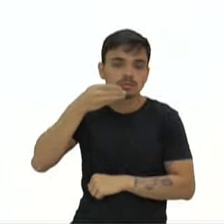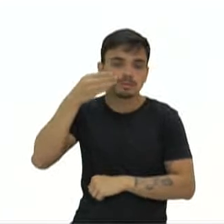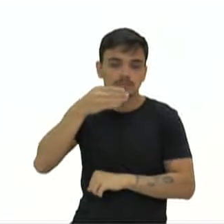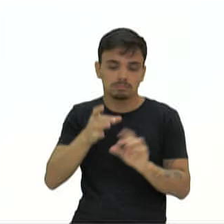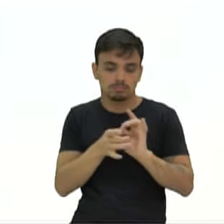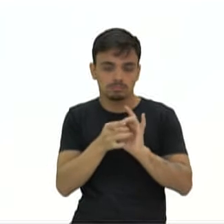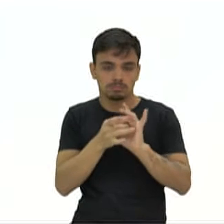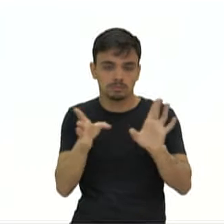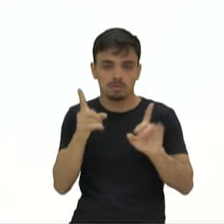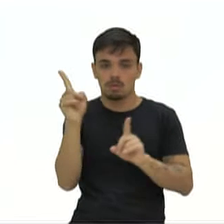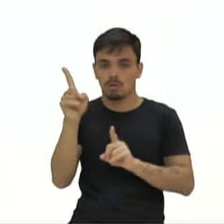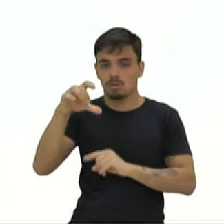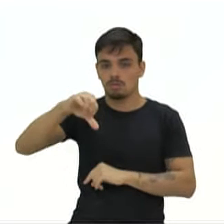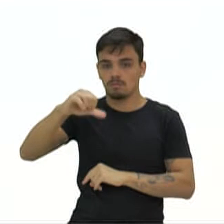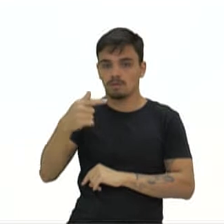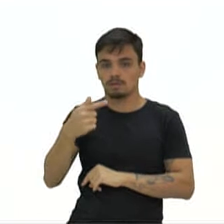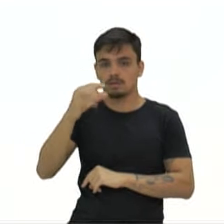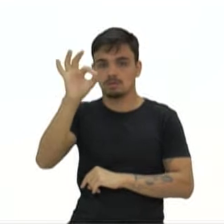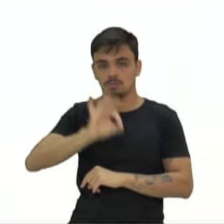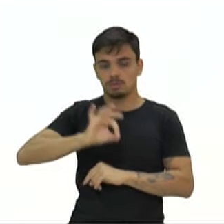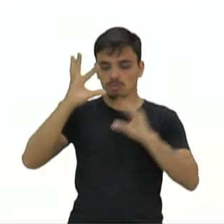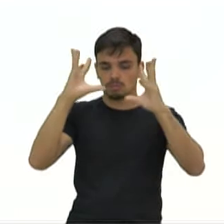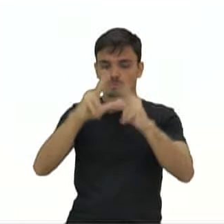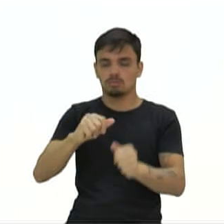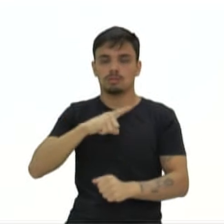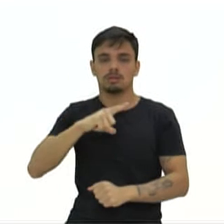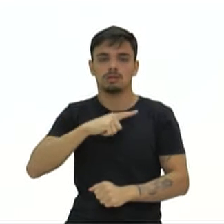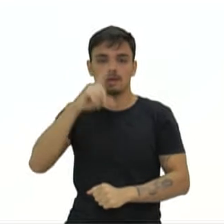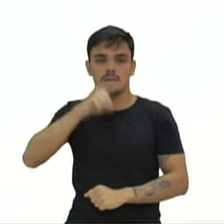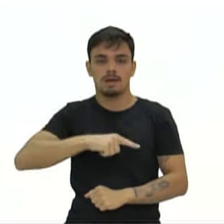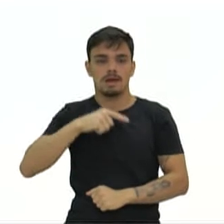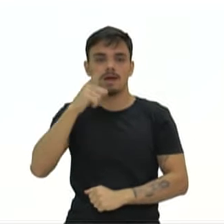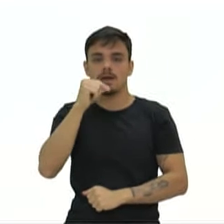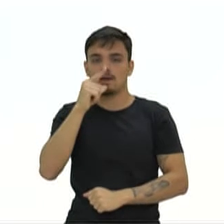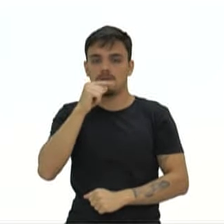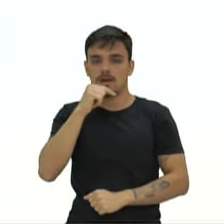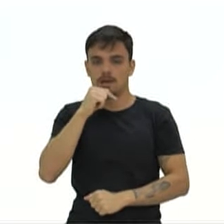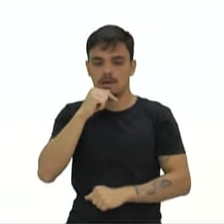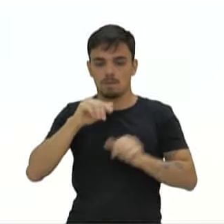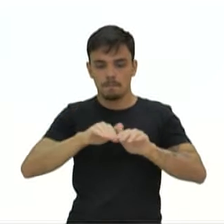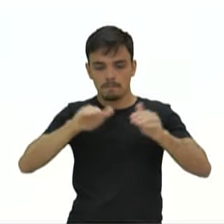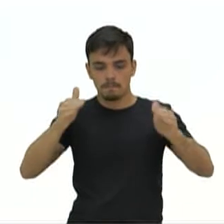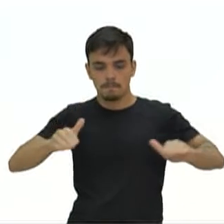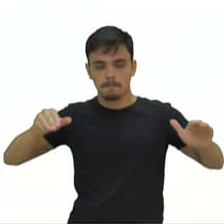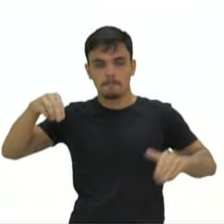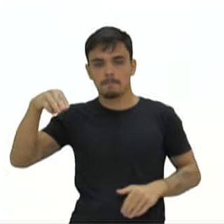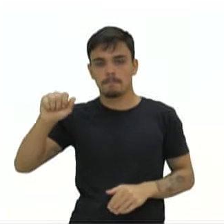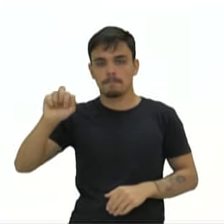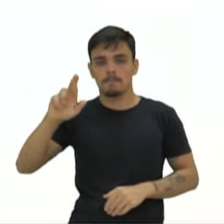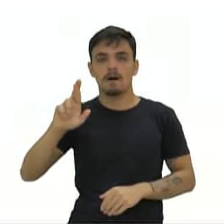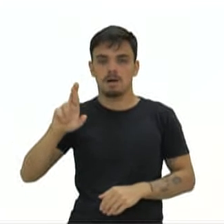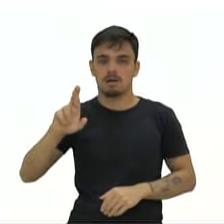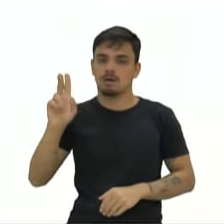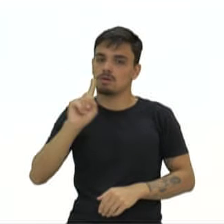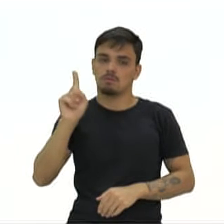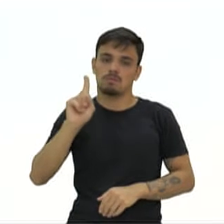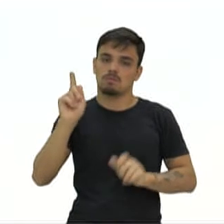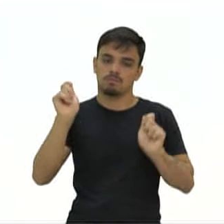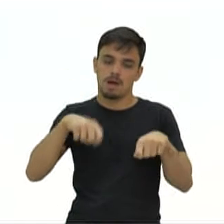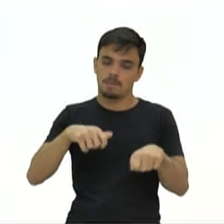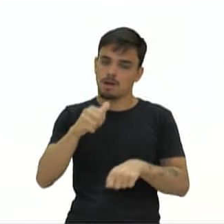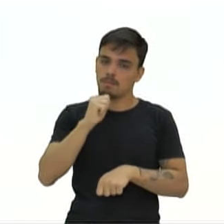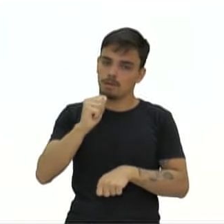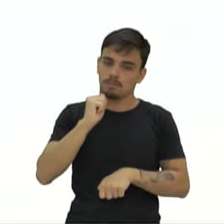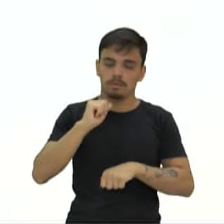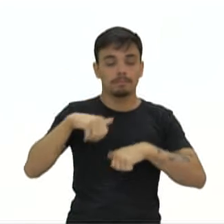lá, 97% de tudo que existe é água do mar. Automaticamente não é potável, a